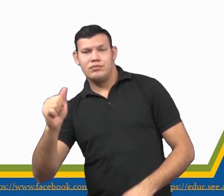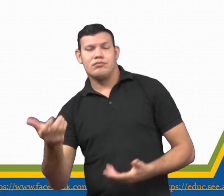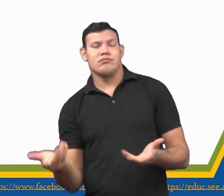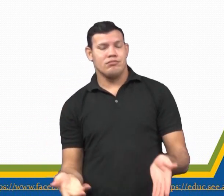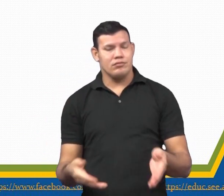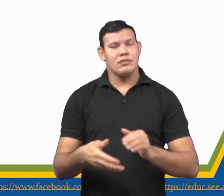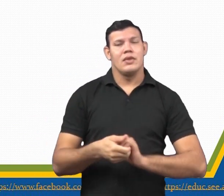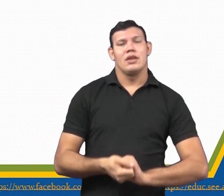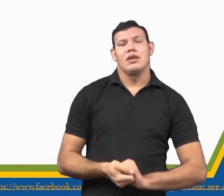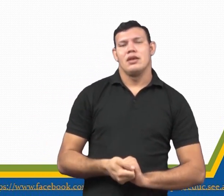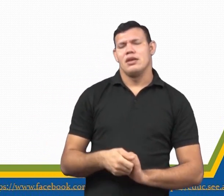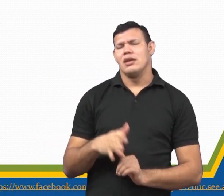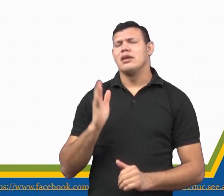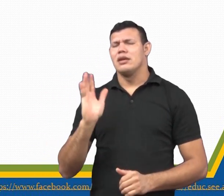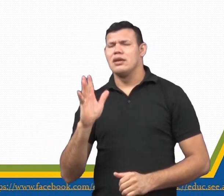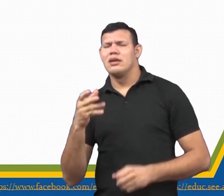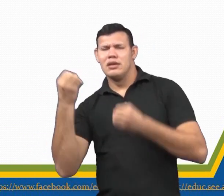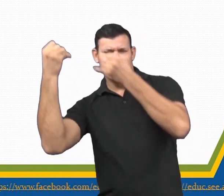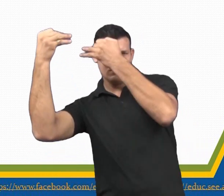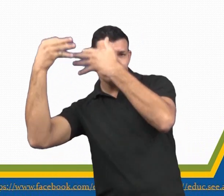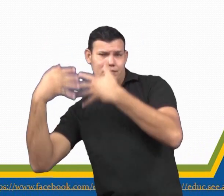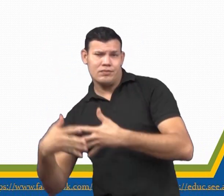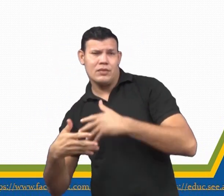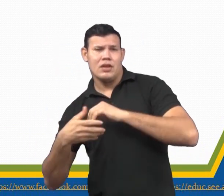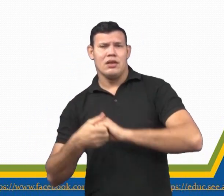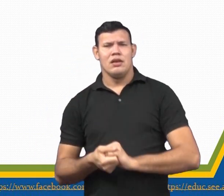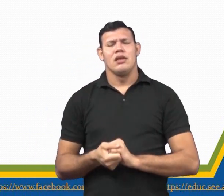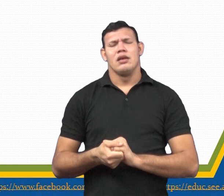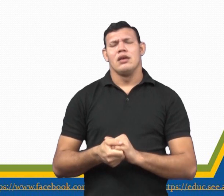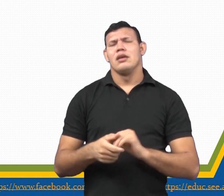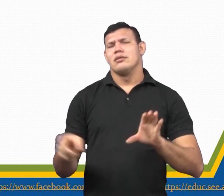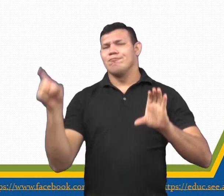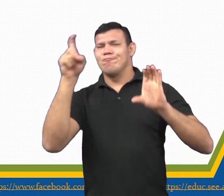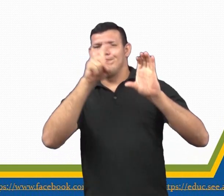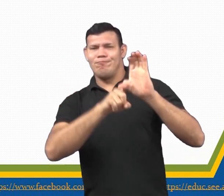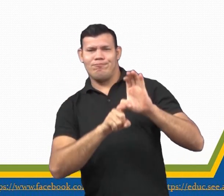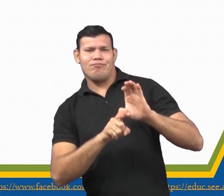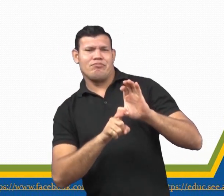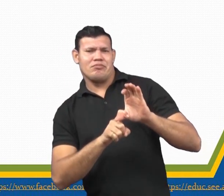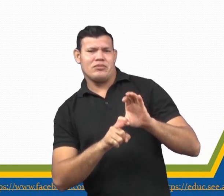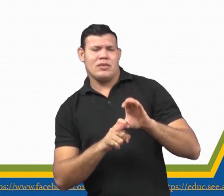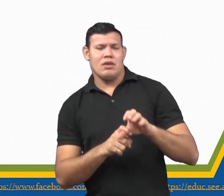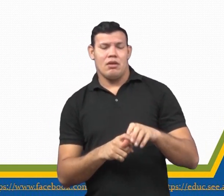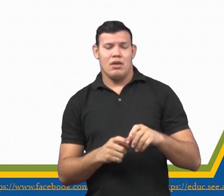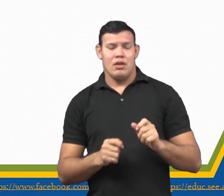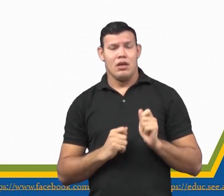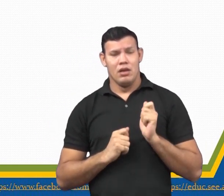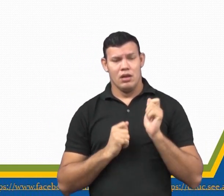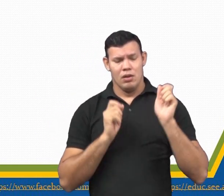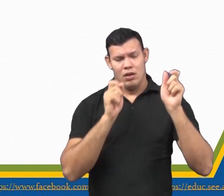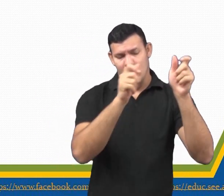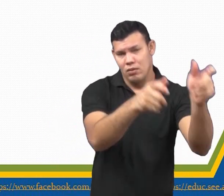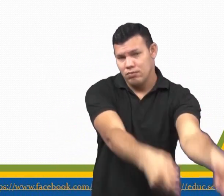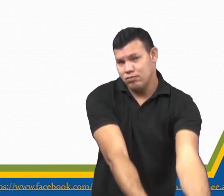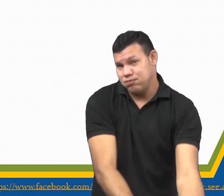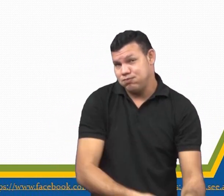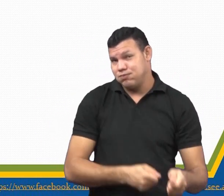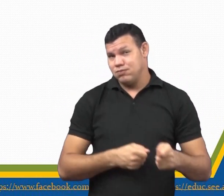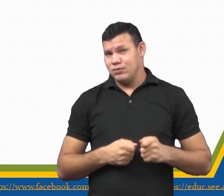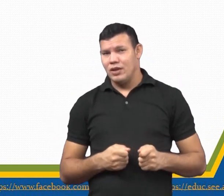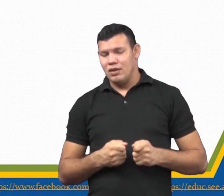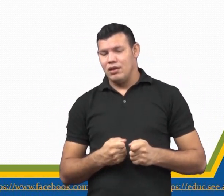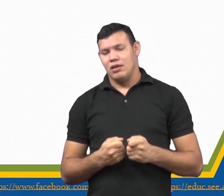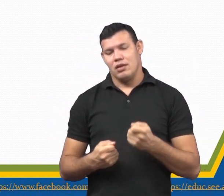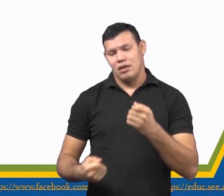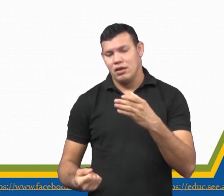dito, são dependentes de atividades primárias, como pesca, agricultura de subsistência. Podemos